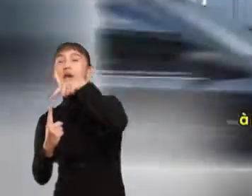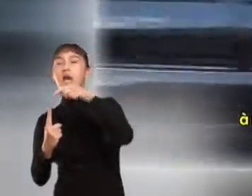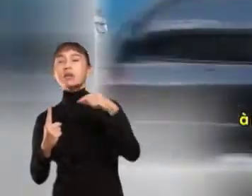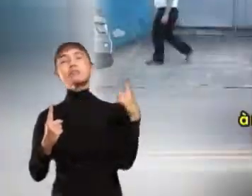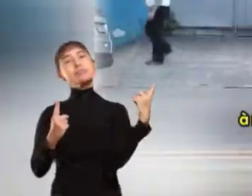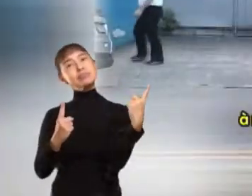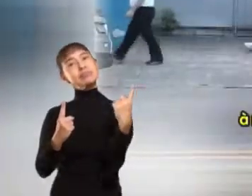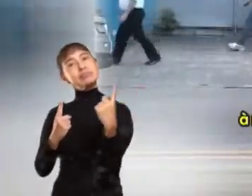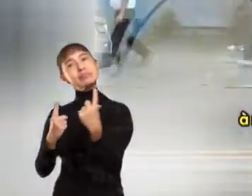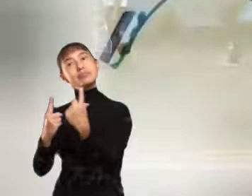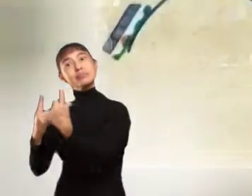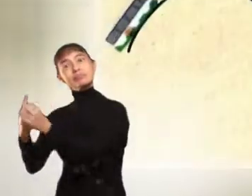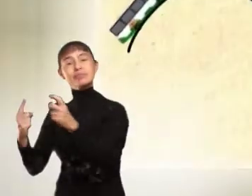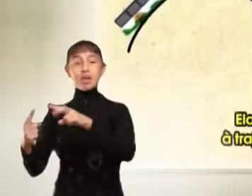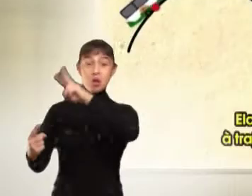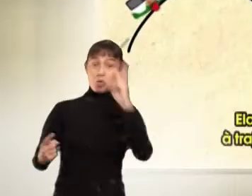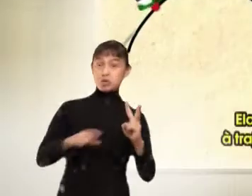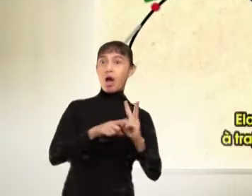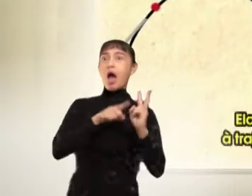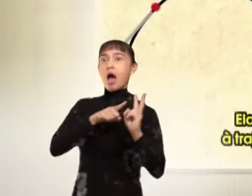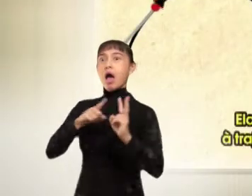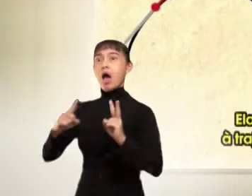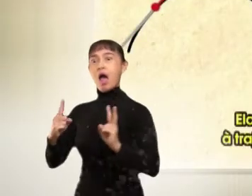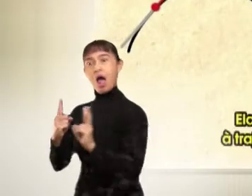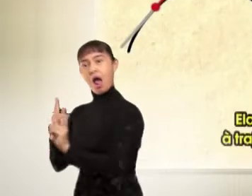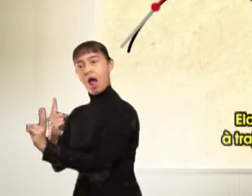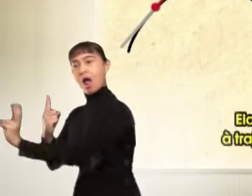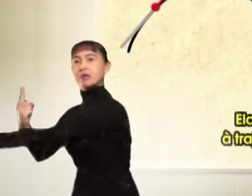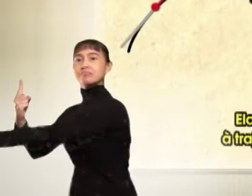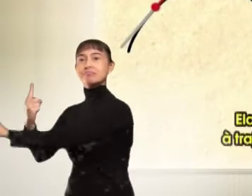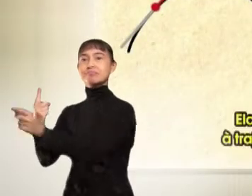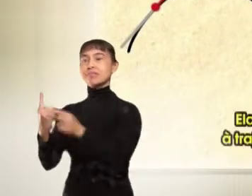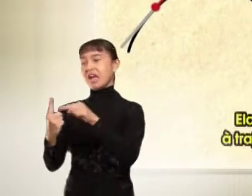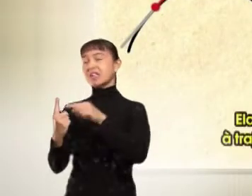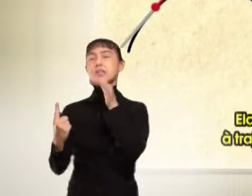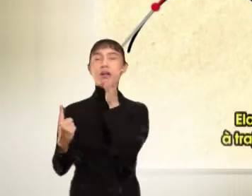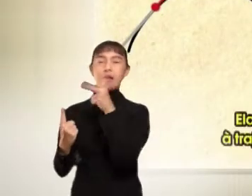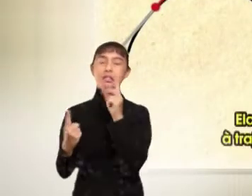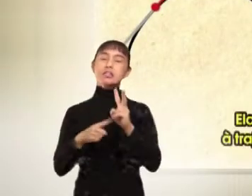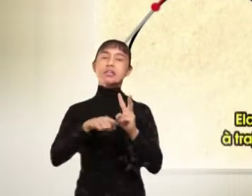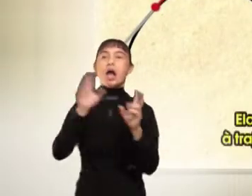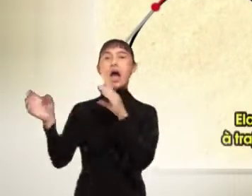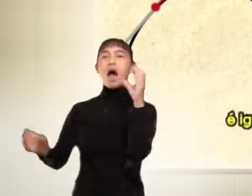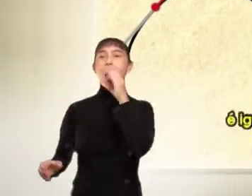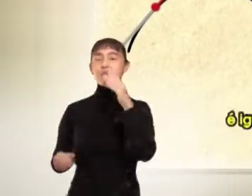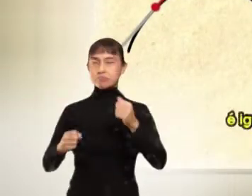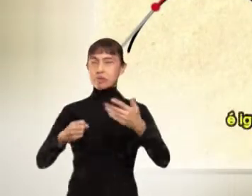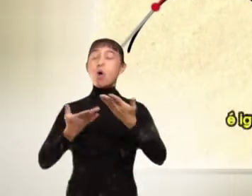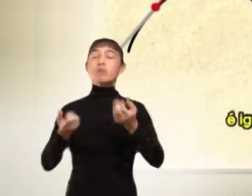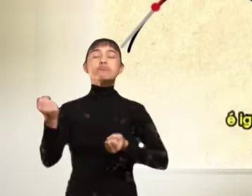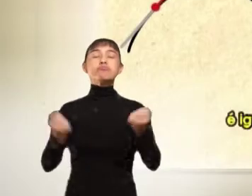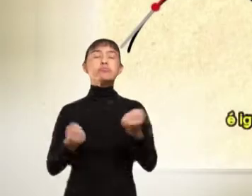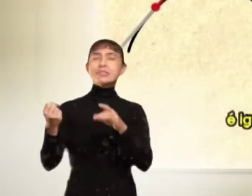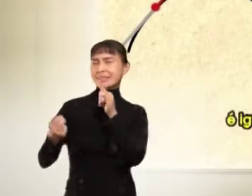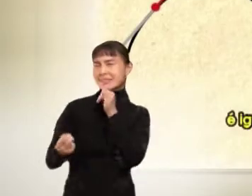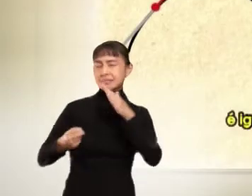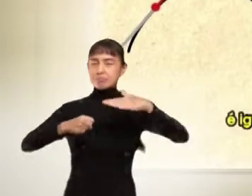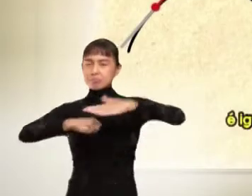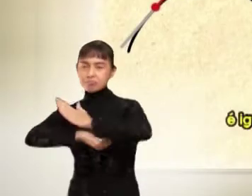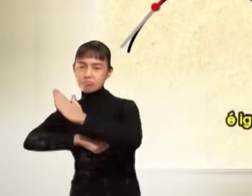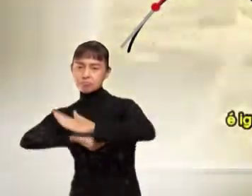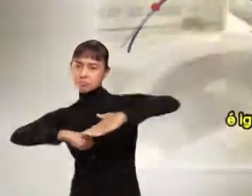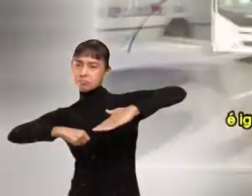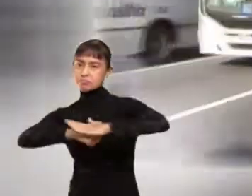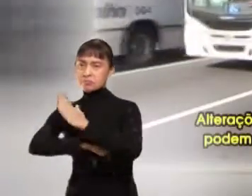lentidão do movimento. Ela é sempre tangente à trajetória e o seu sentido é igual ao do movimento em